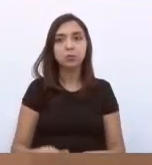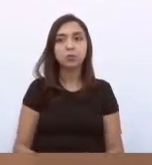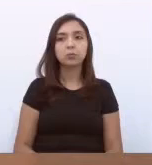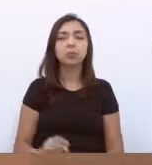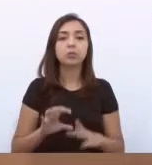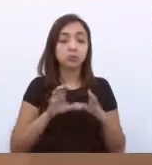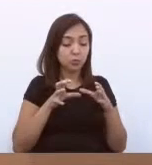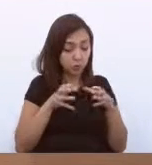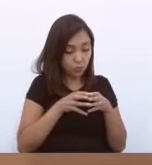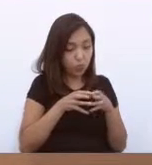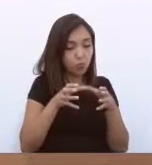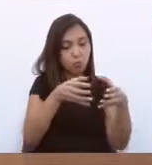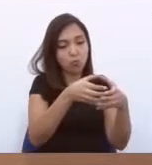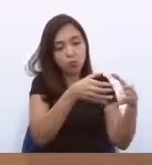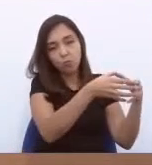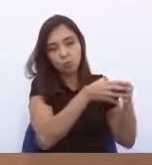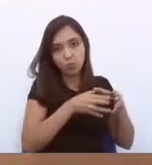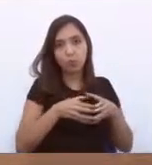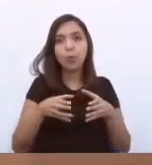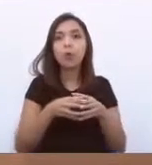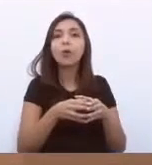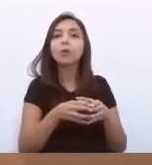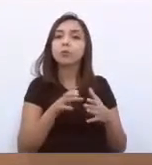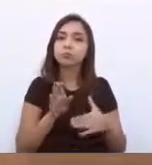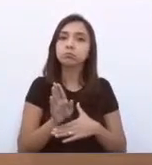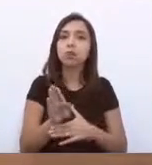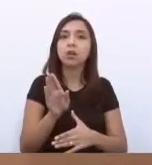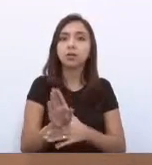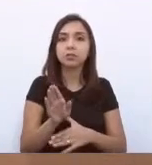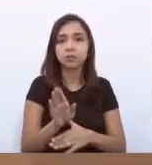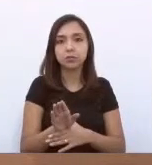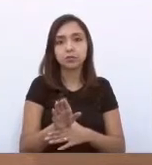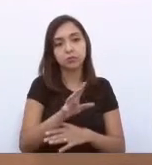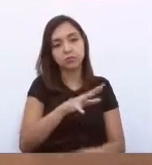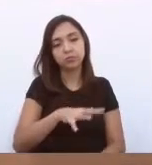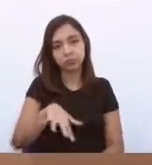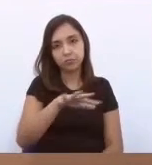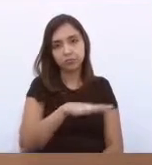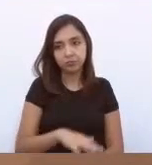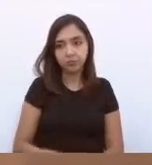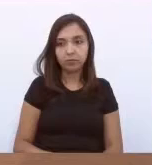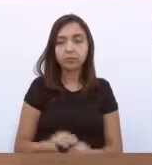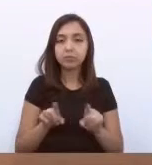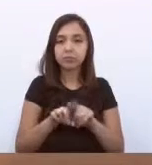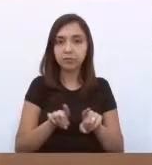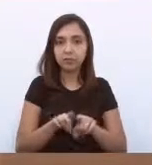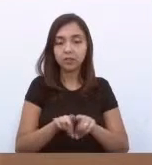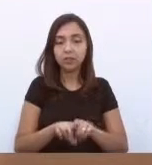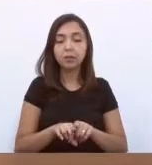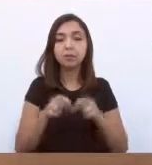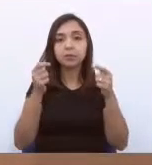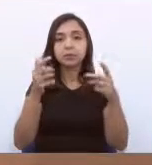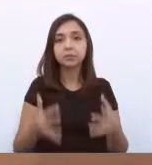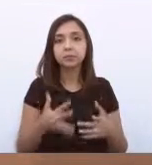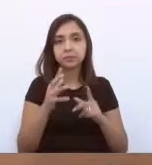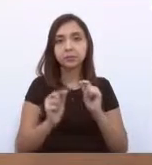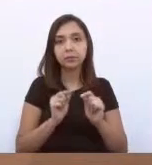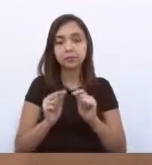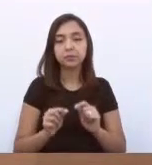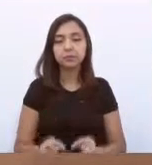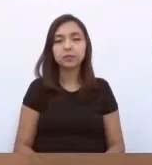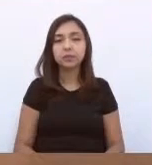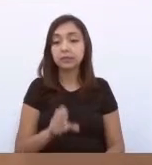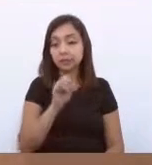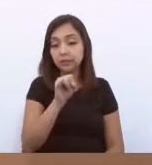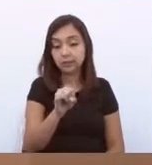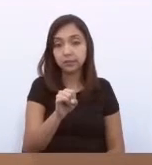órgãos que atuam na área. E também dizer que se